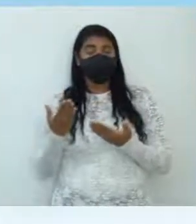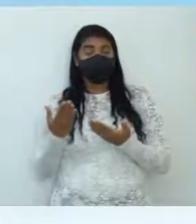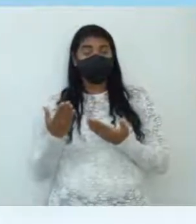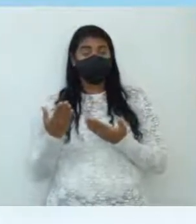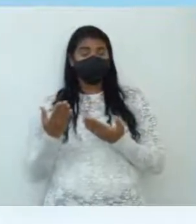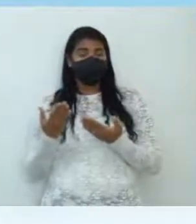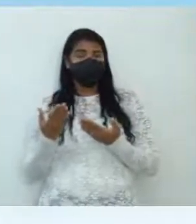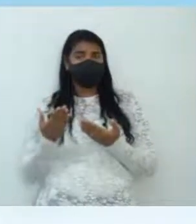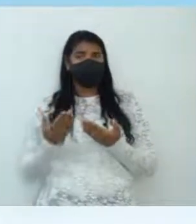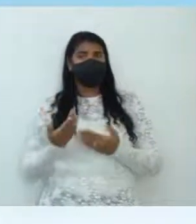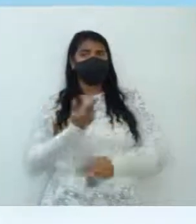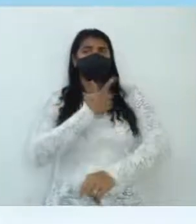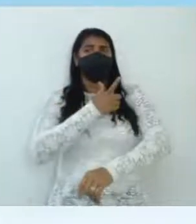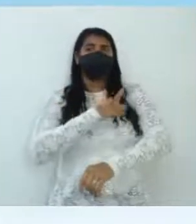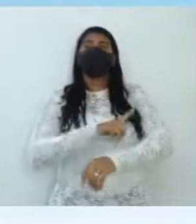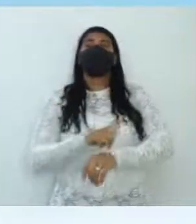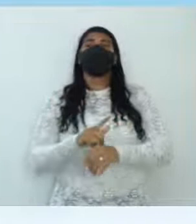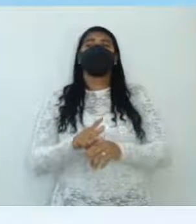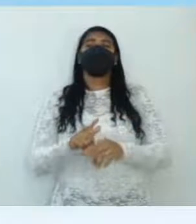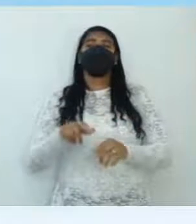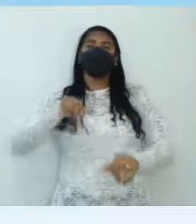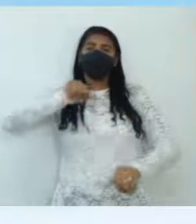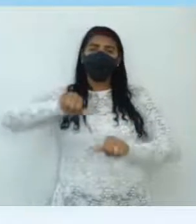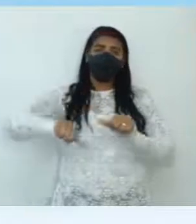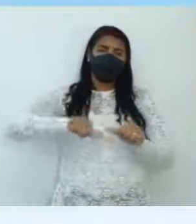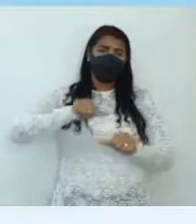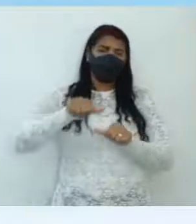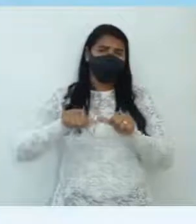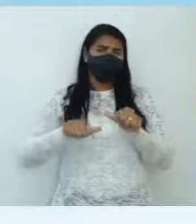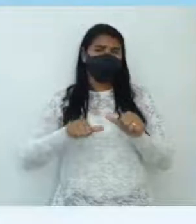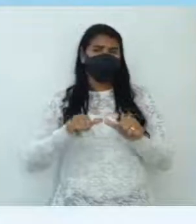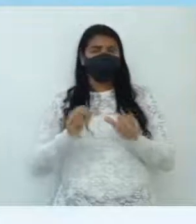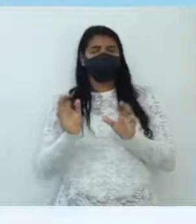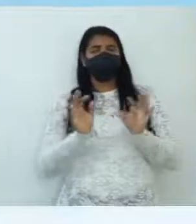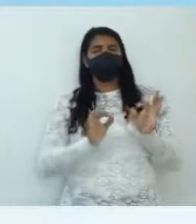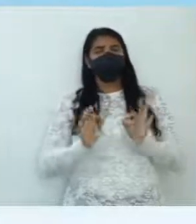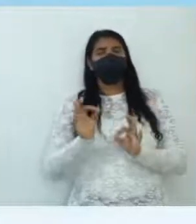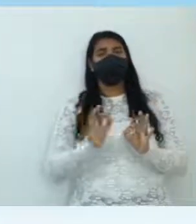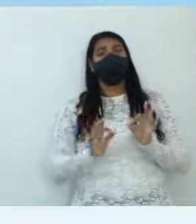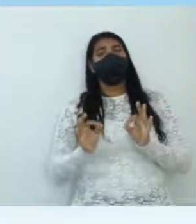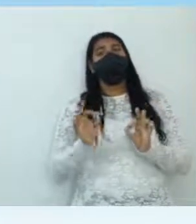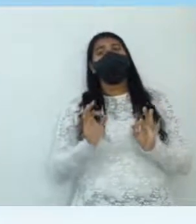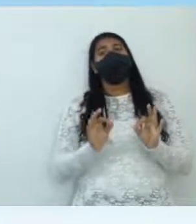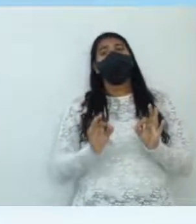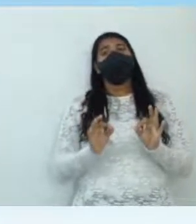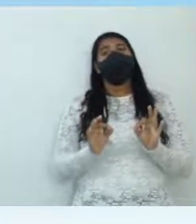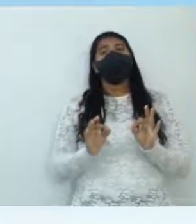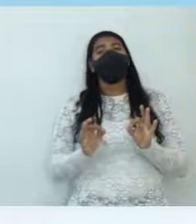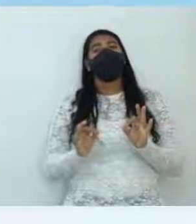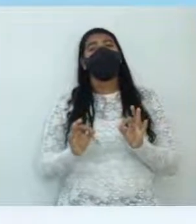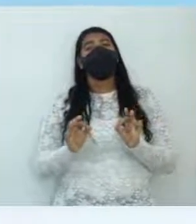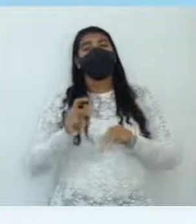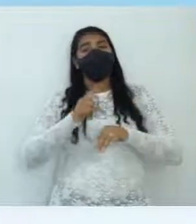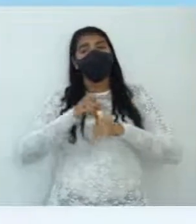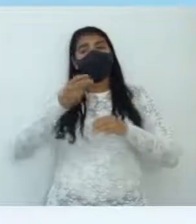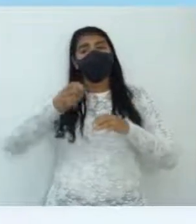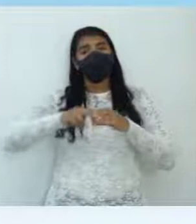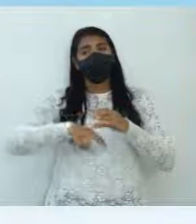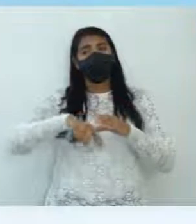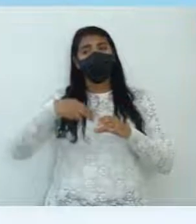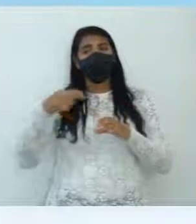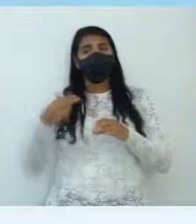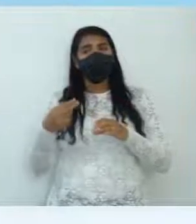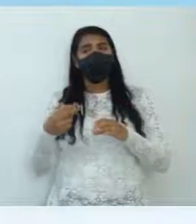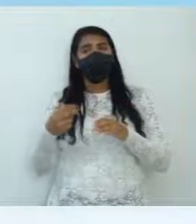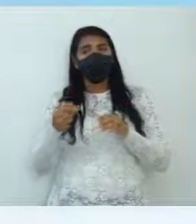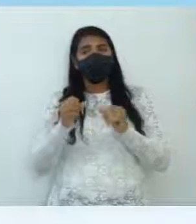essa postura ela seja mudada. As organizações do setor de mineração, elas